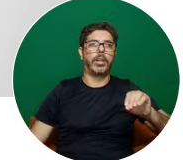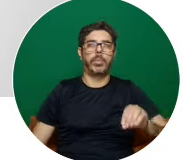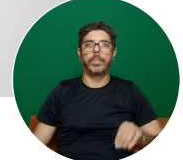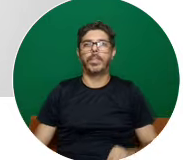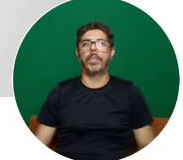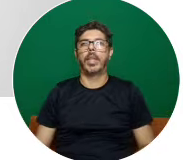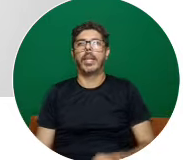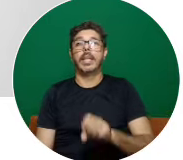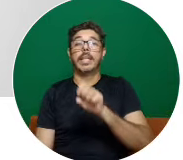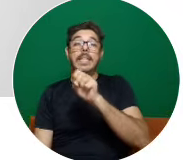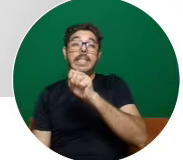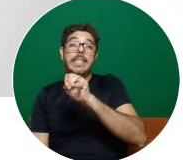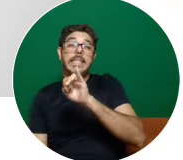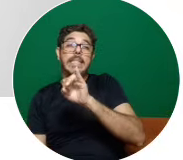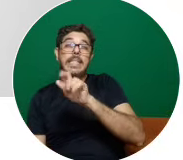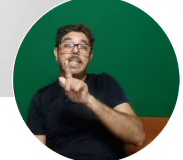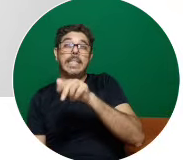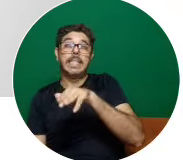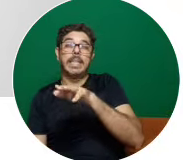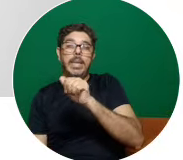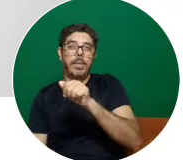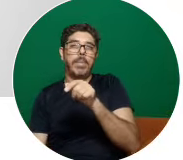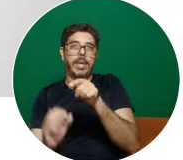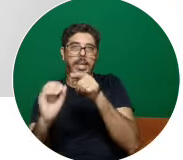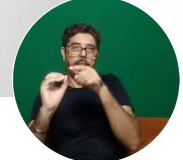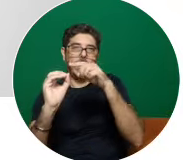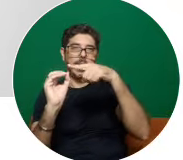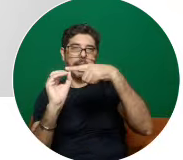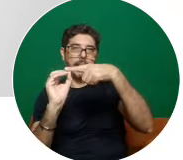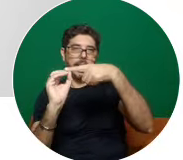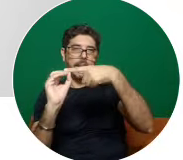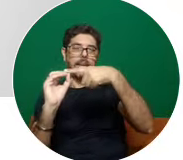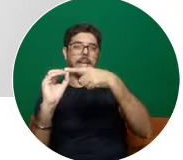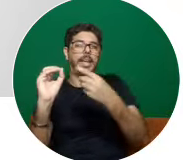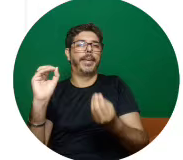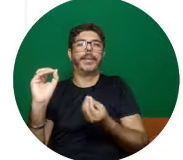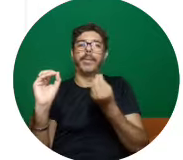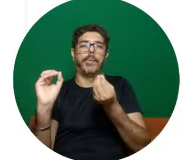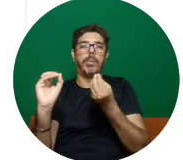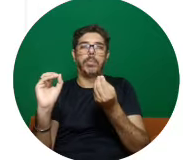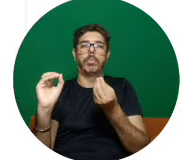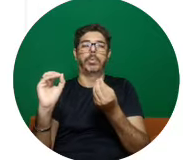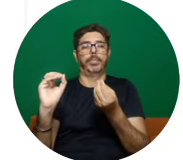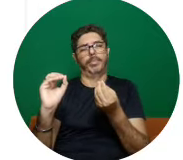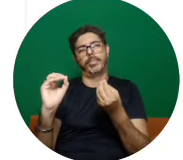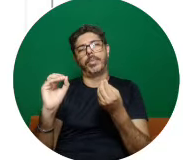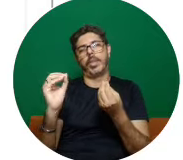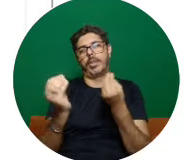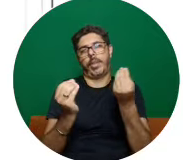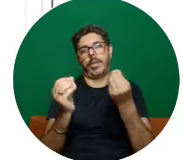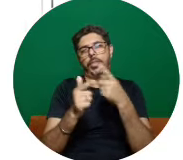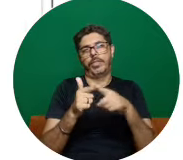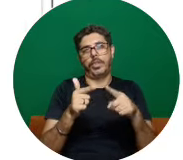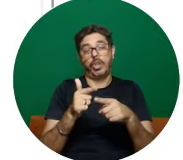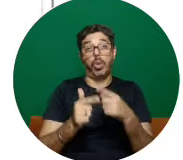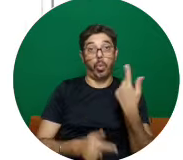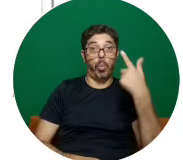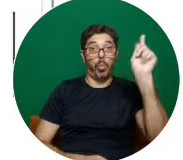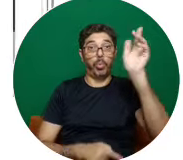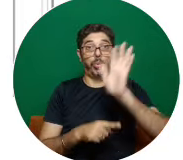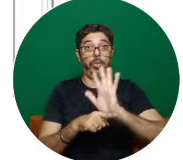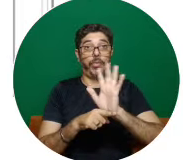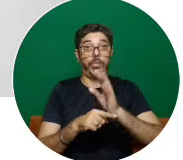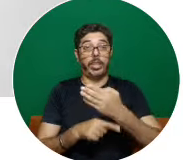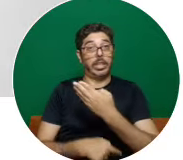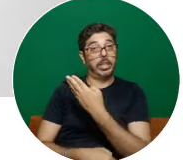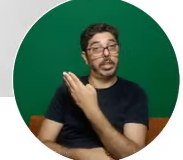de carga, que nada mais é que a carga total dividida pela área do eletrodo. Por outro lado, nós vimos nesse vídeo aqui que a